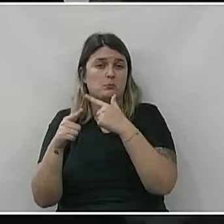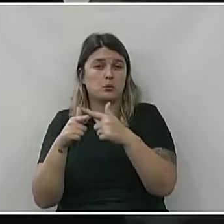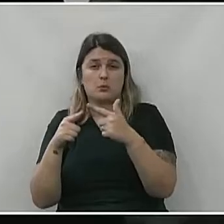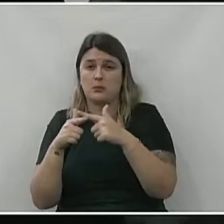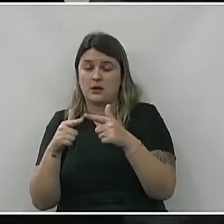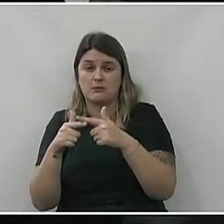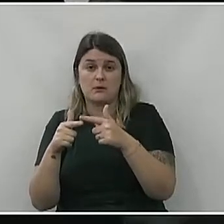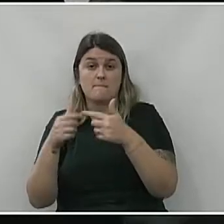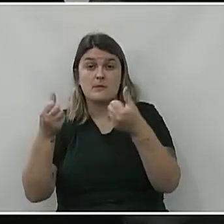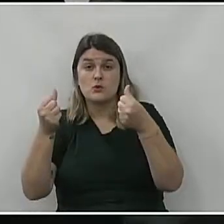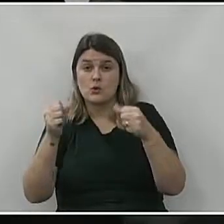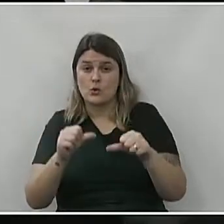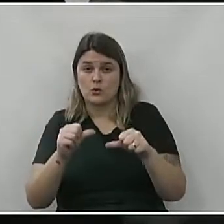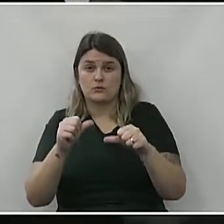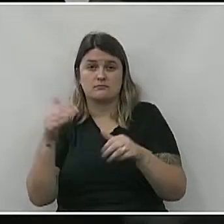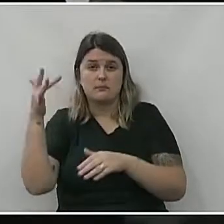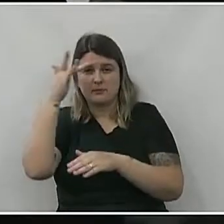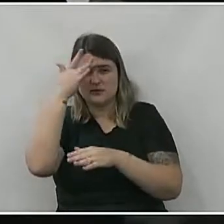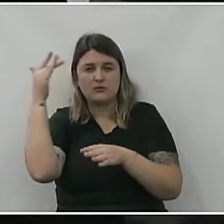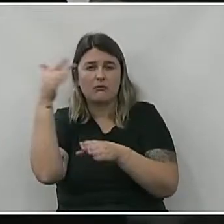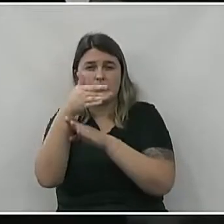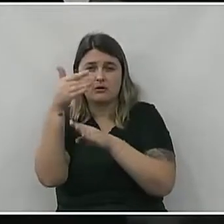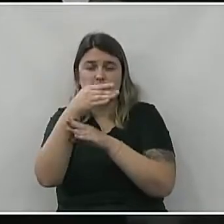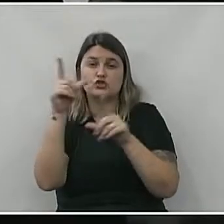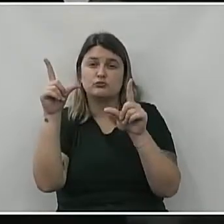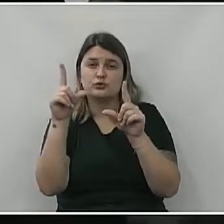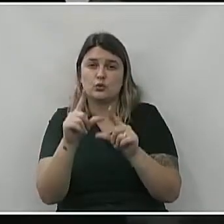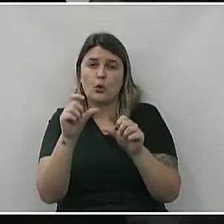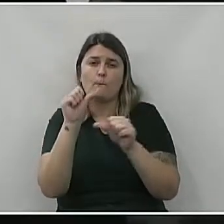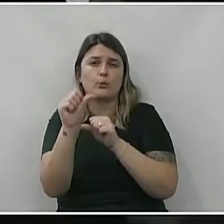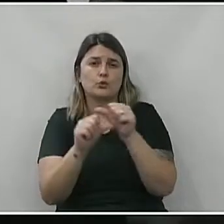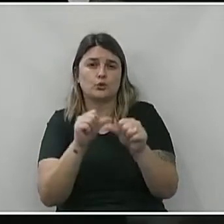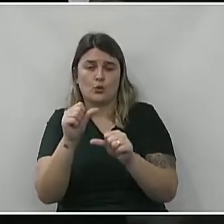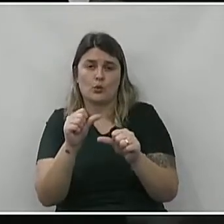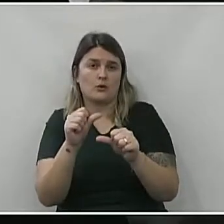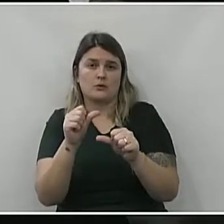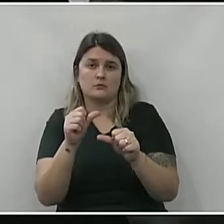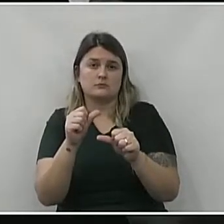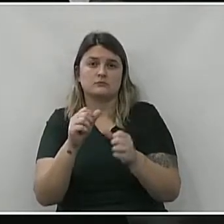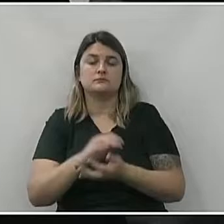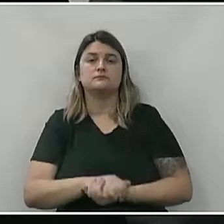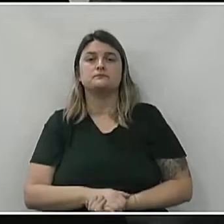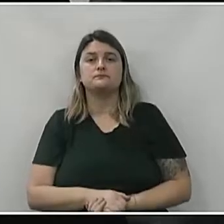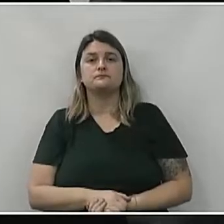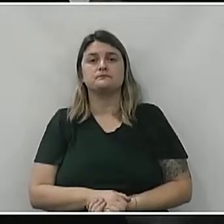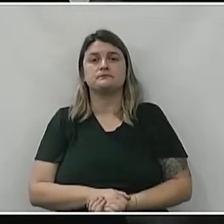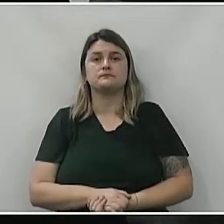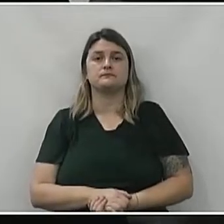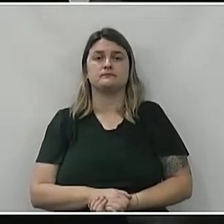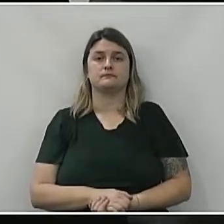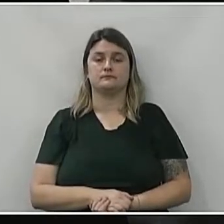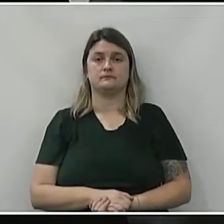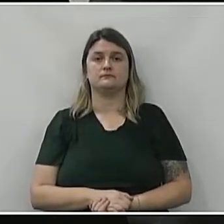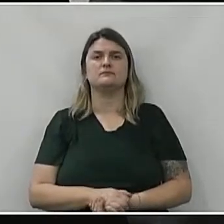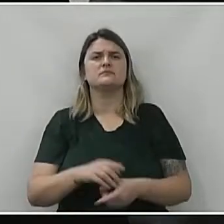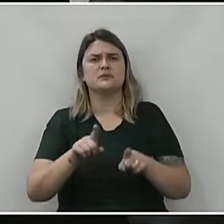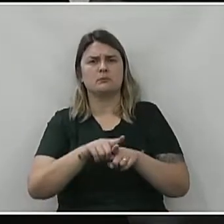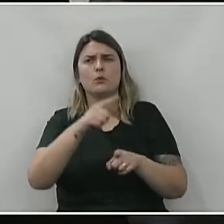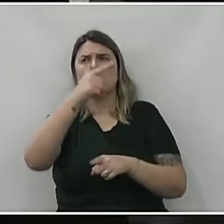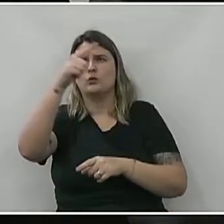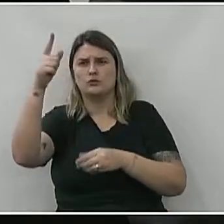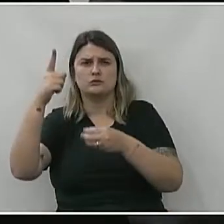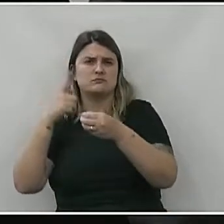aí a demanda de passageiros. Não só afetou, como mudou a realidade do transporte coletivo de União da Vitória, mas de vários